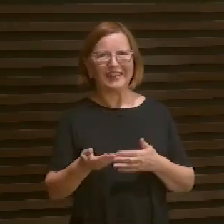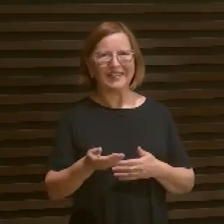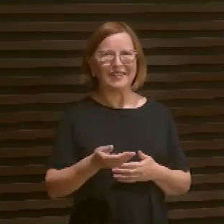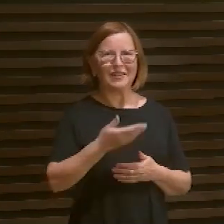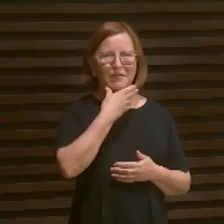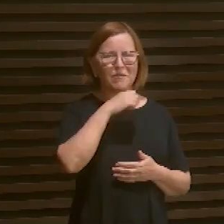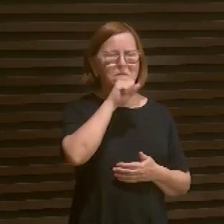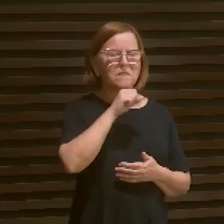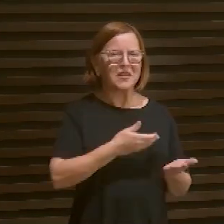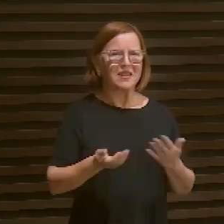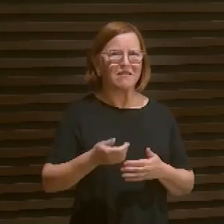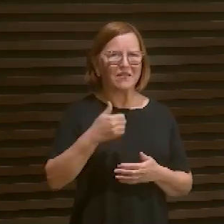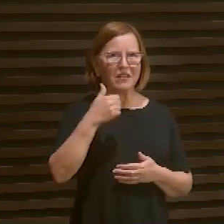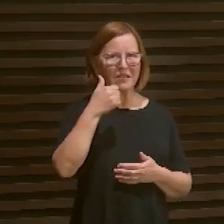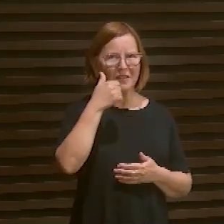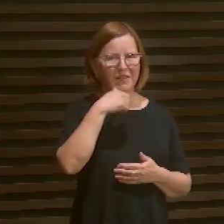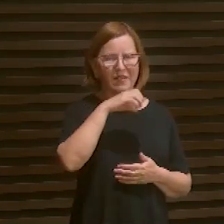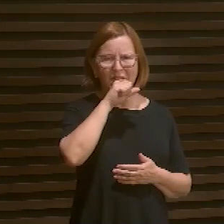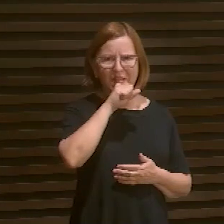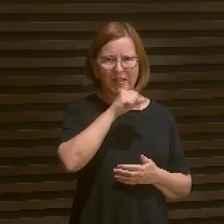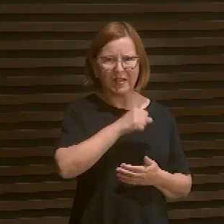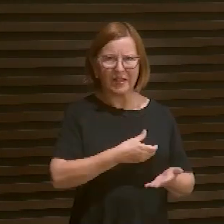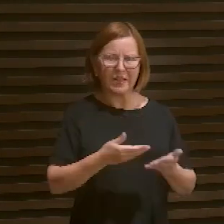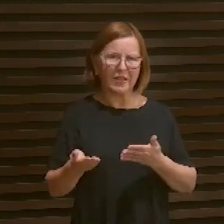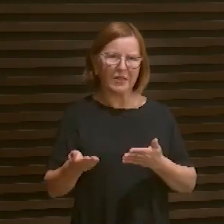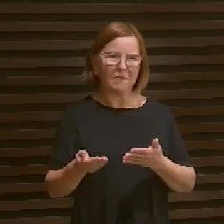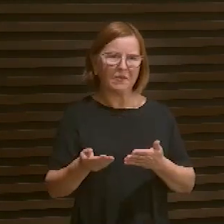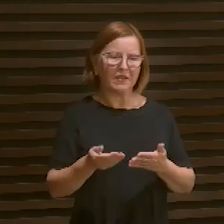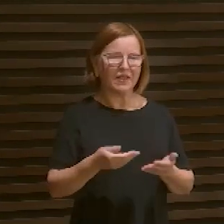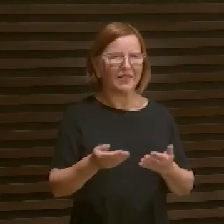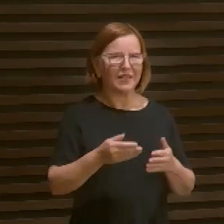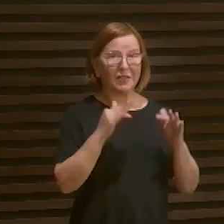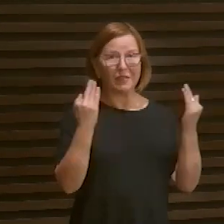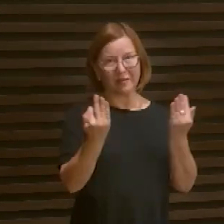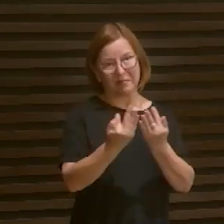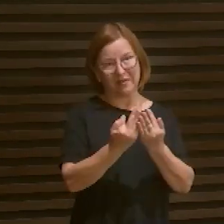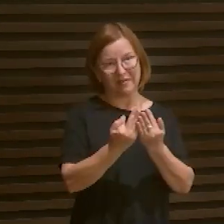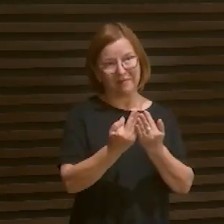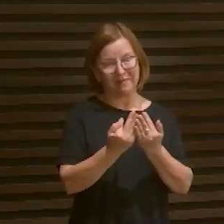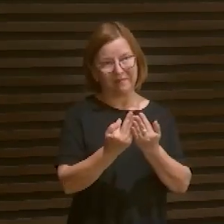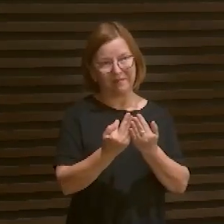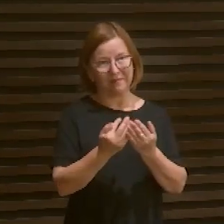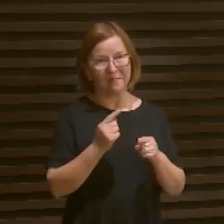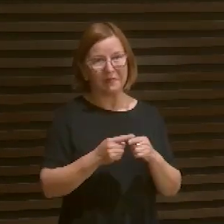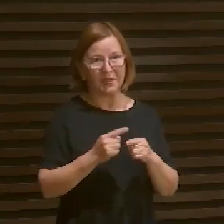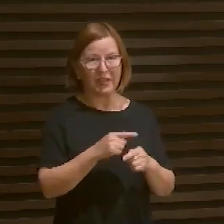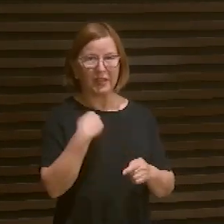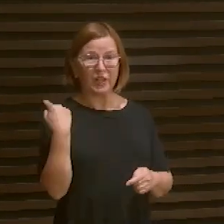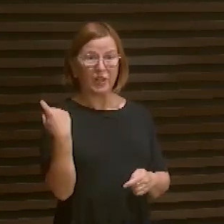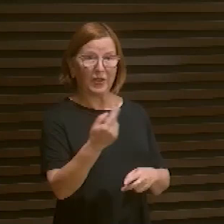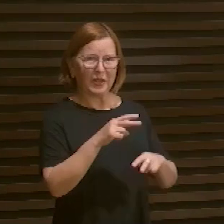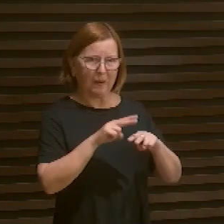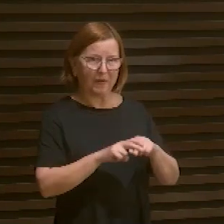mãe, levamos a família para o casamento. E aí o casamento dá problema, porque nós estamos agarrados. E